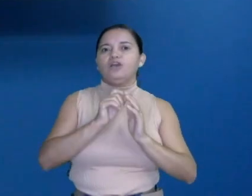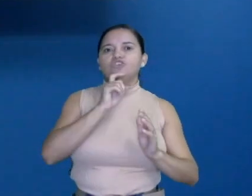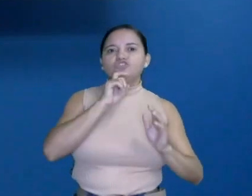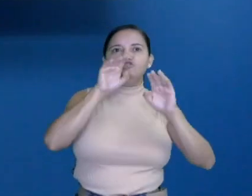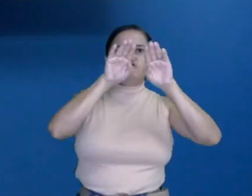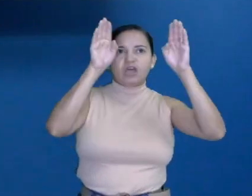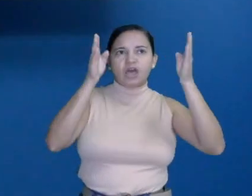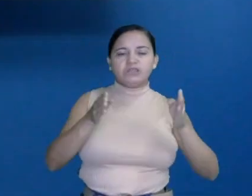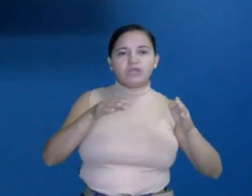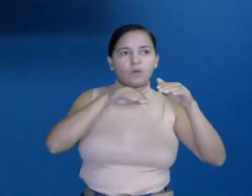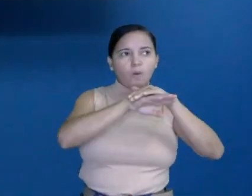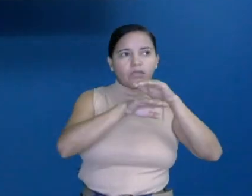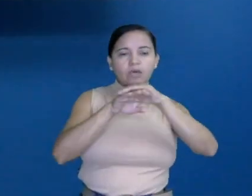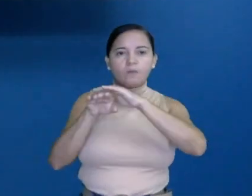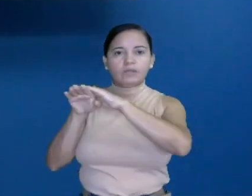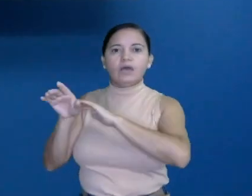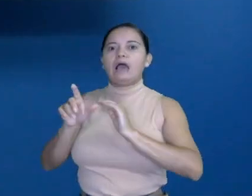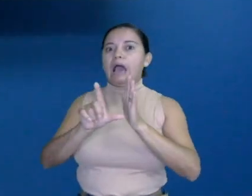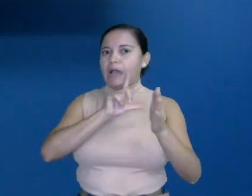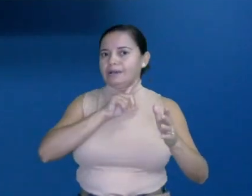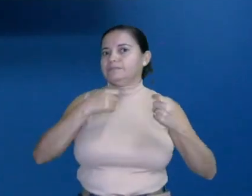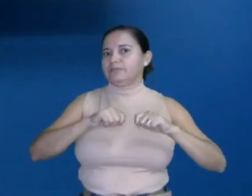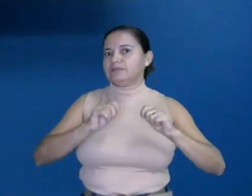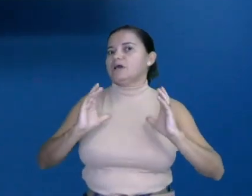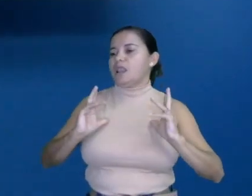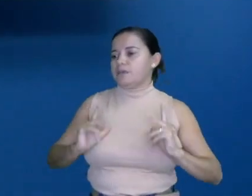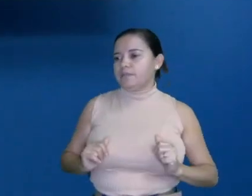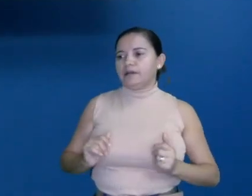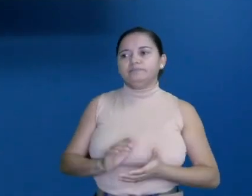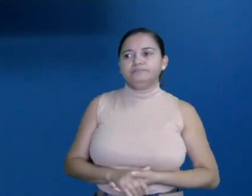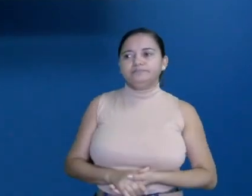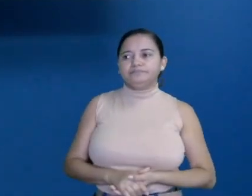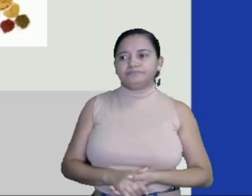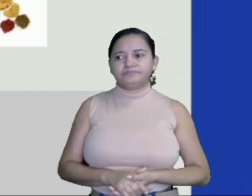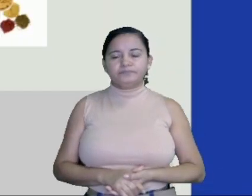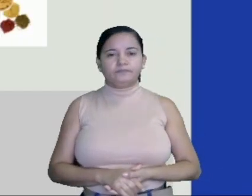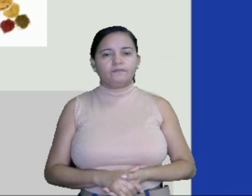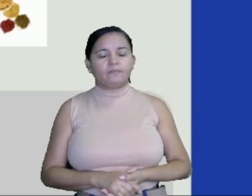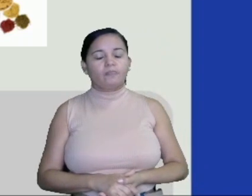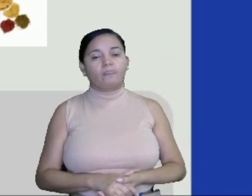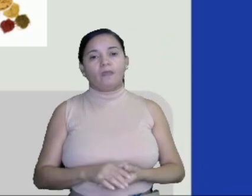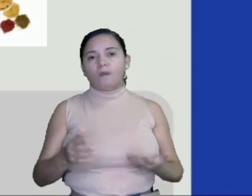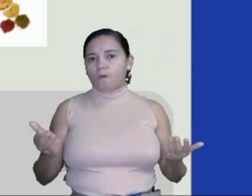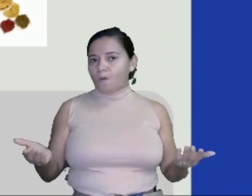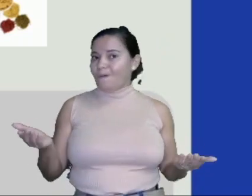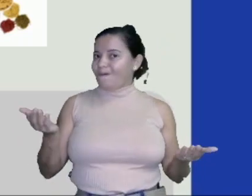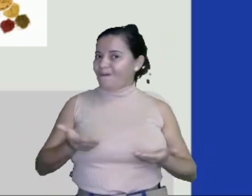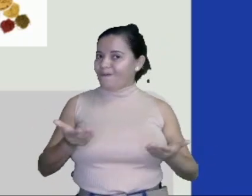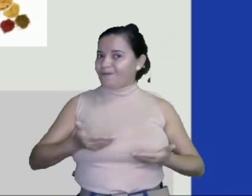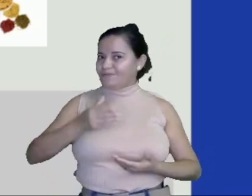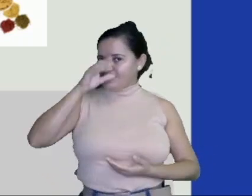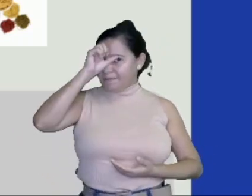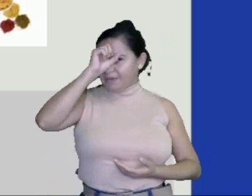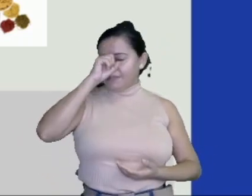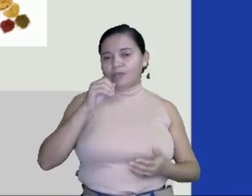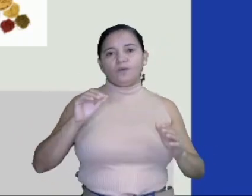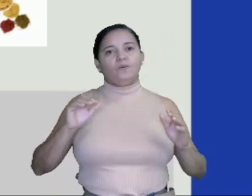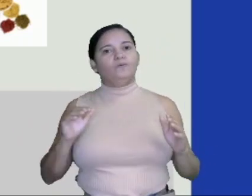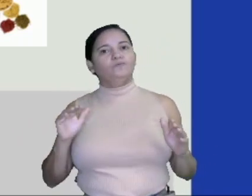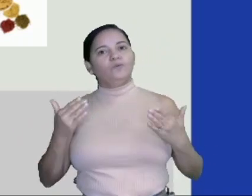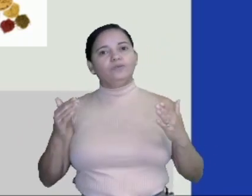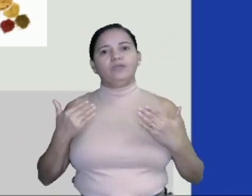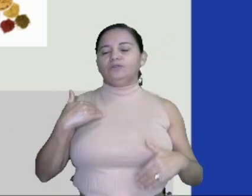ok? Para que tudo fique bem limpinho. Então, hoje nós aprendemos o quê? Alimentação saudável, cuidado com o